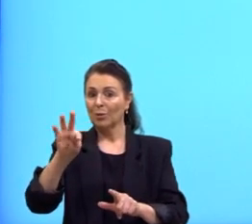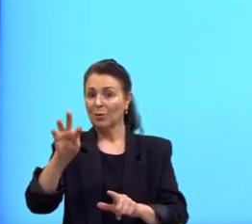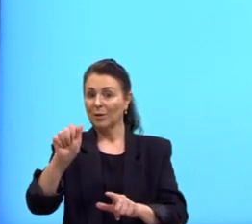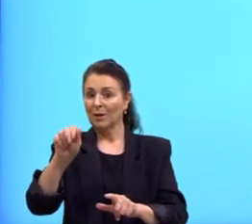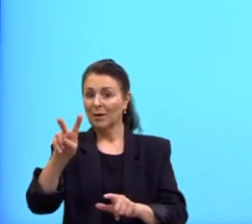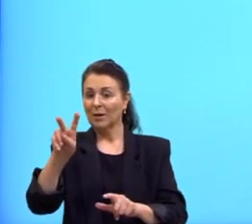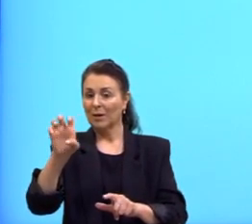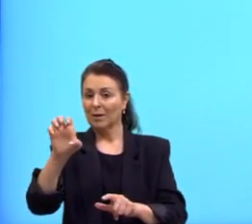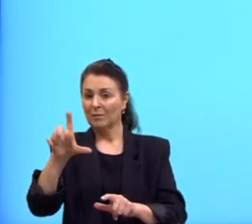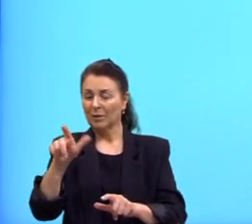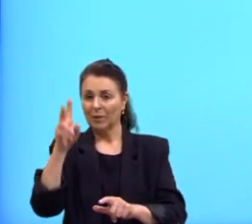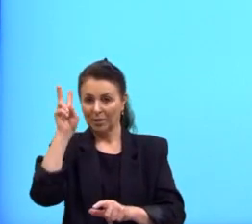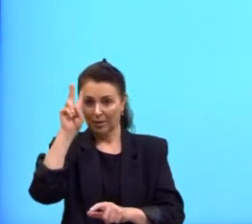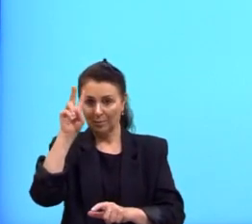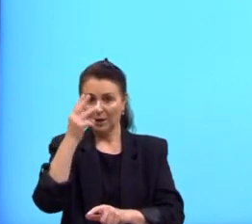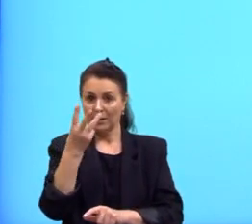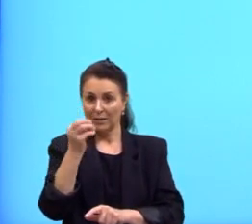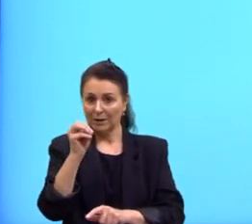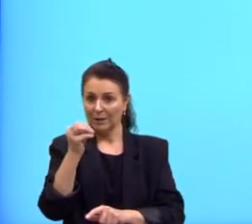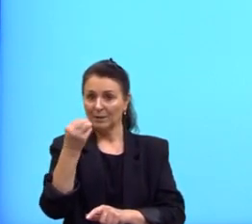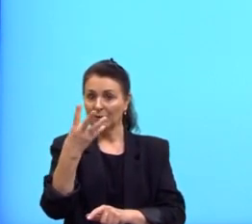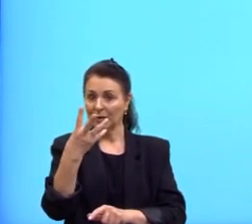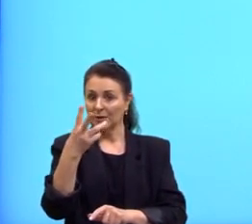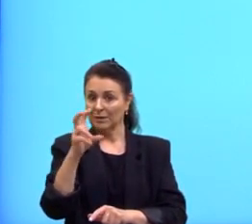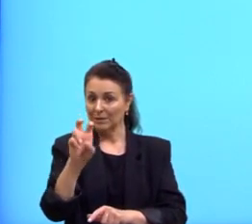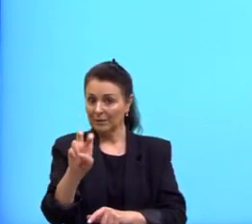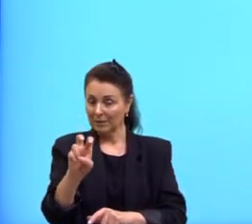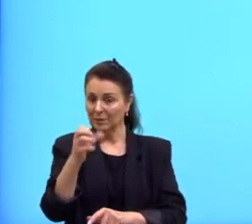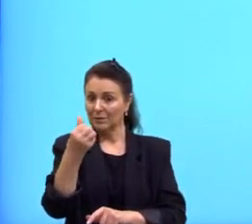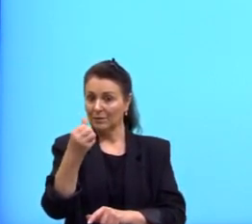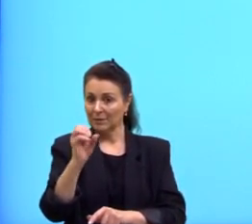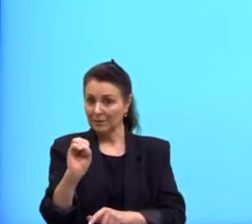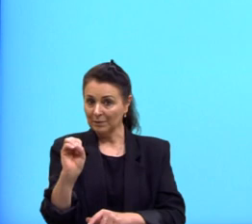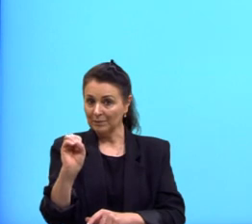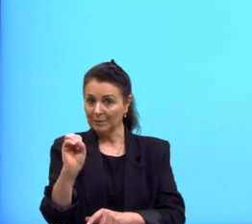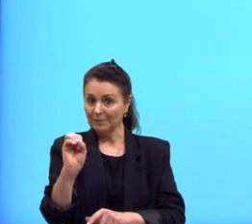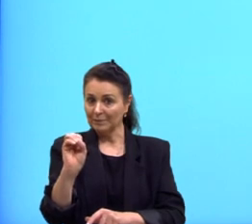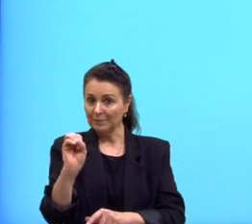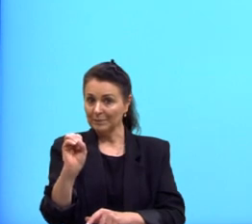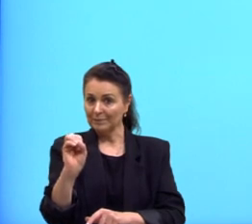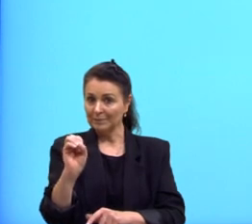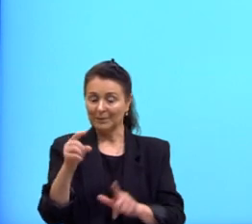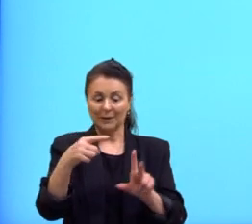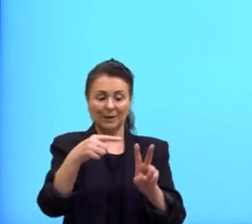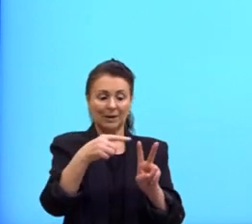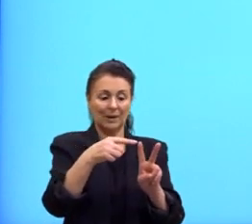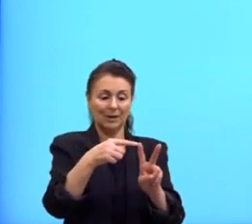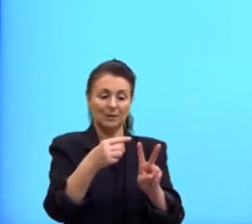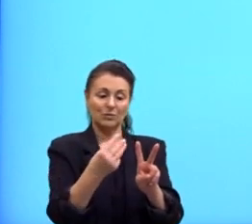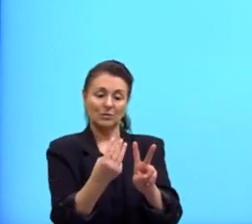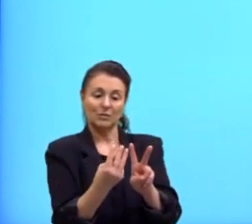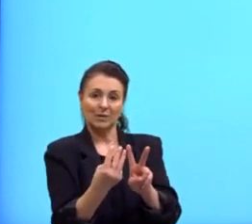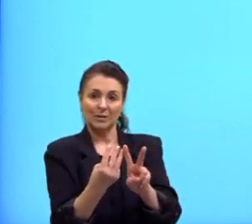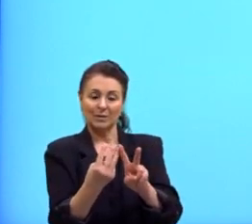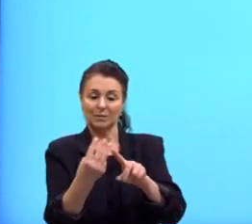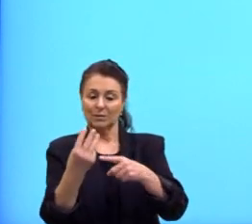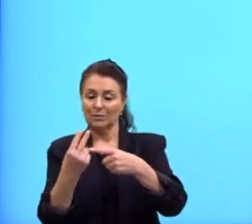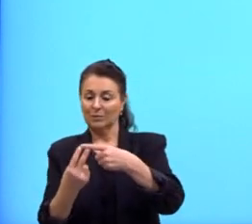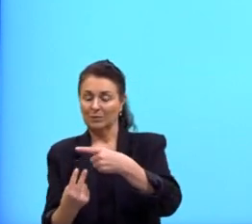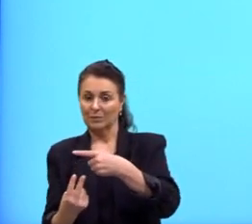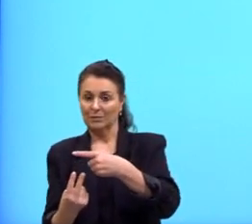tabelinha dos ângulos notáveis para determinar o seno de 60 graus que é então raiz de 3 sobre